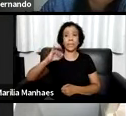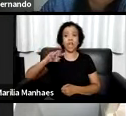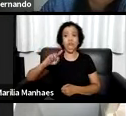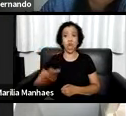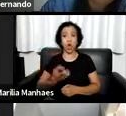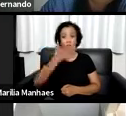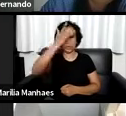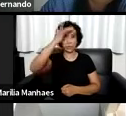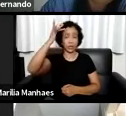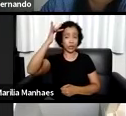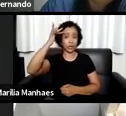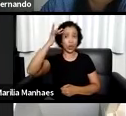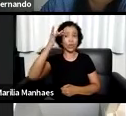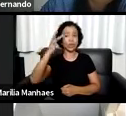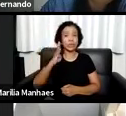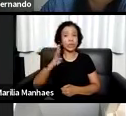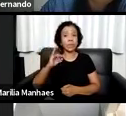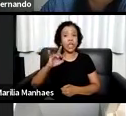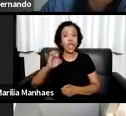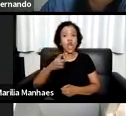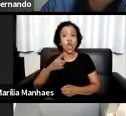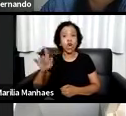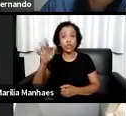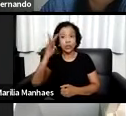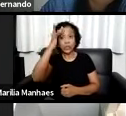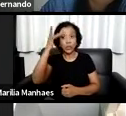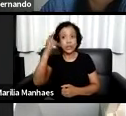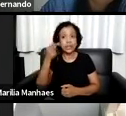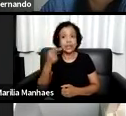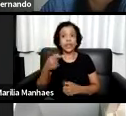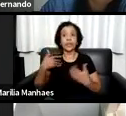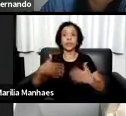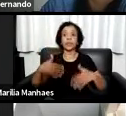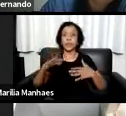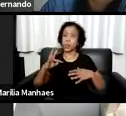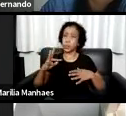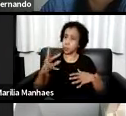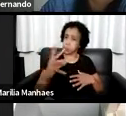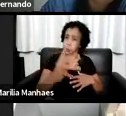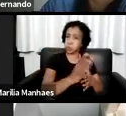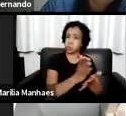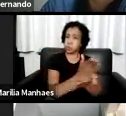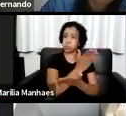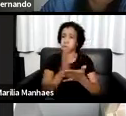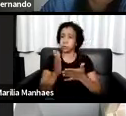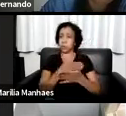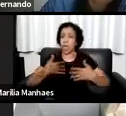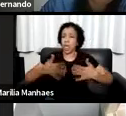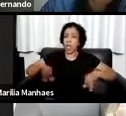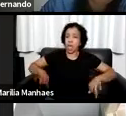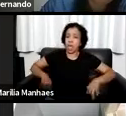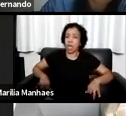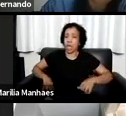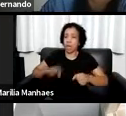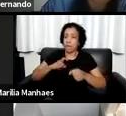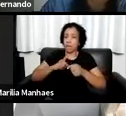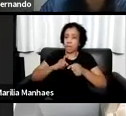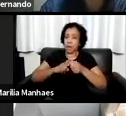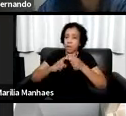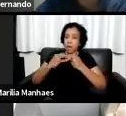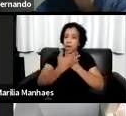toda a igreja de Jesus está debaixo do mesmo sofrimento. Os irmãos observaram nos pedidos de oração que foram mencionados